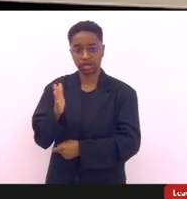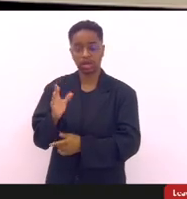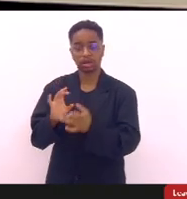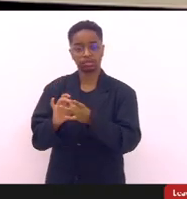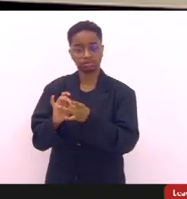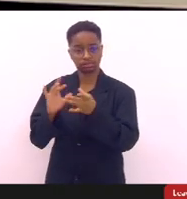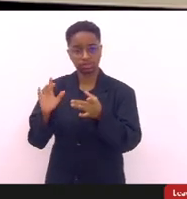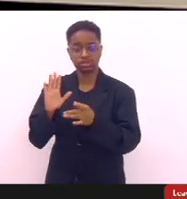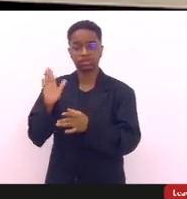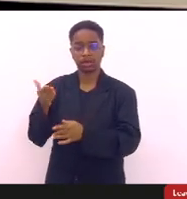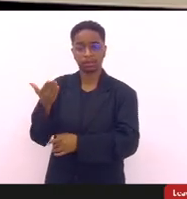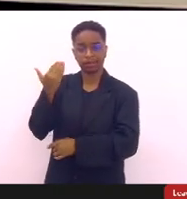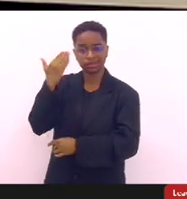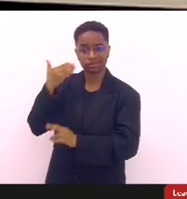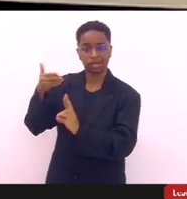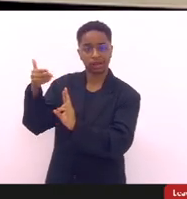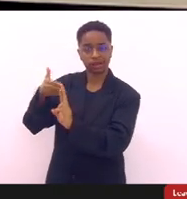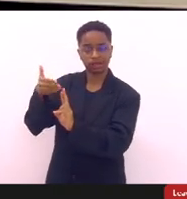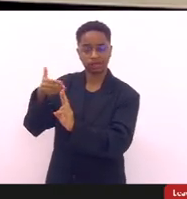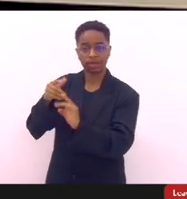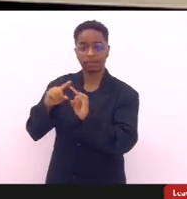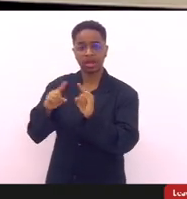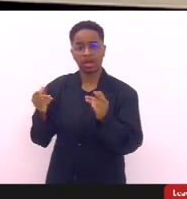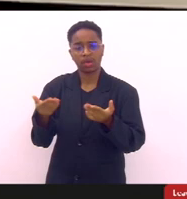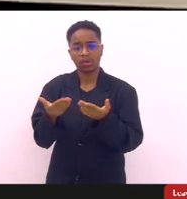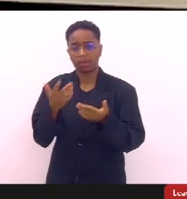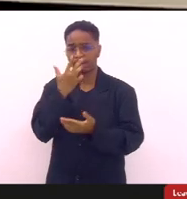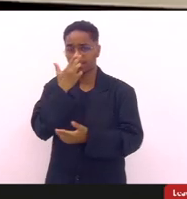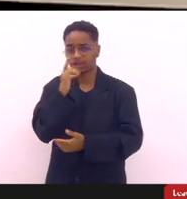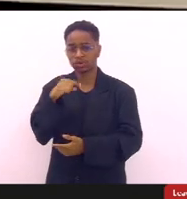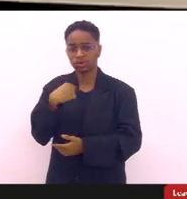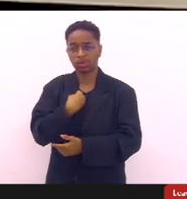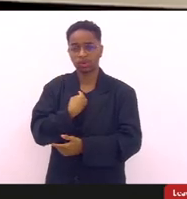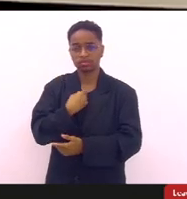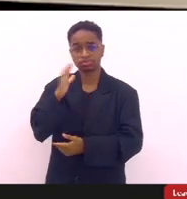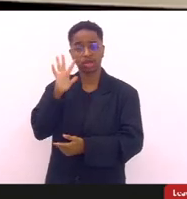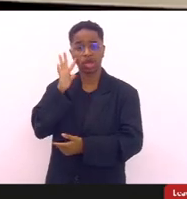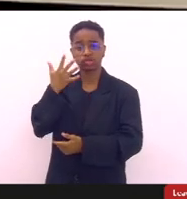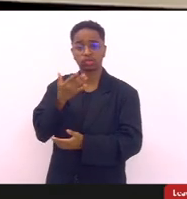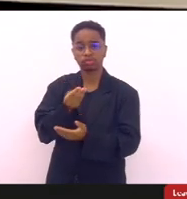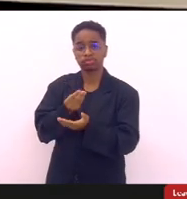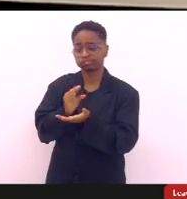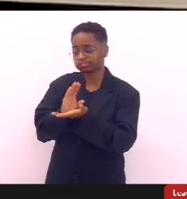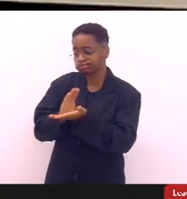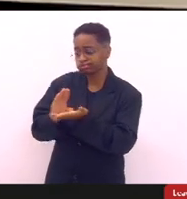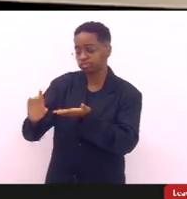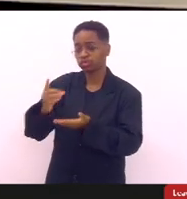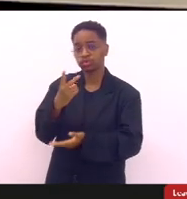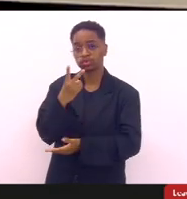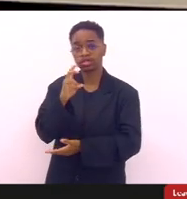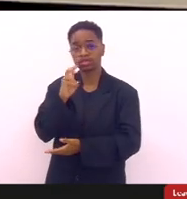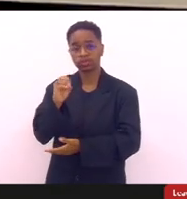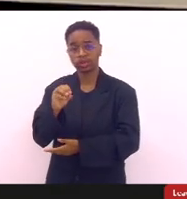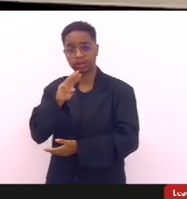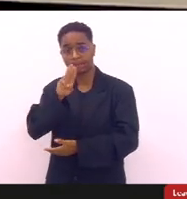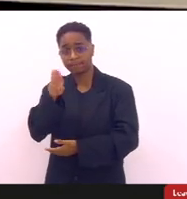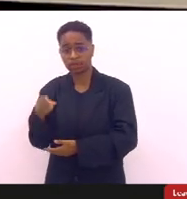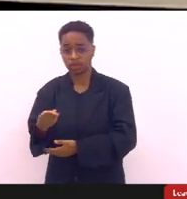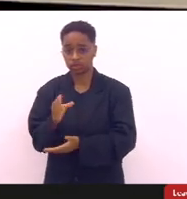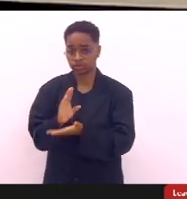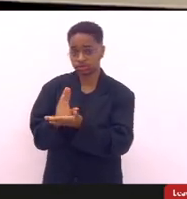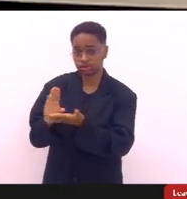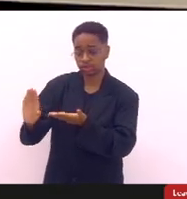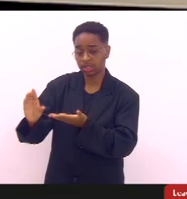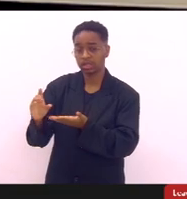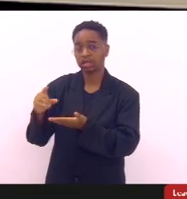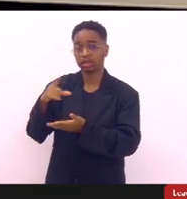um centro de referência. Não me parece que, no momento que a gente resolve investir 250 milhões para o enfrentamento à tuberculose no estado do Rio de Janeiro, que tem a